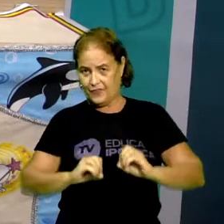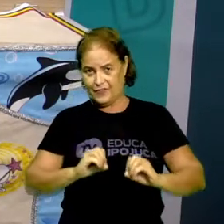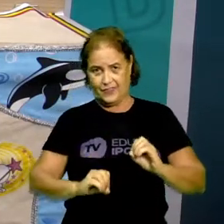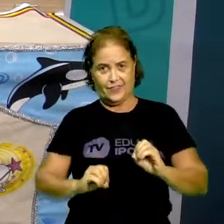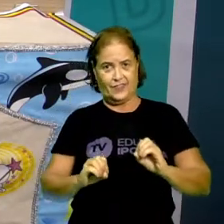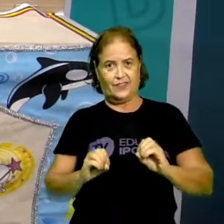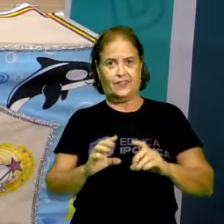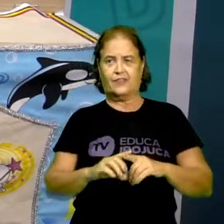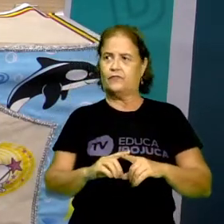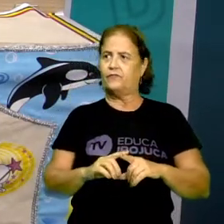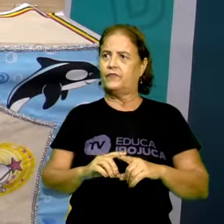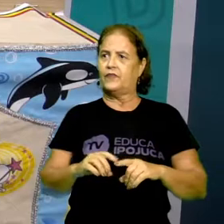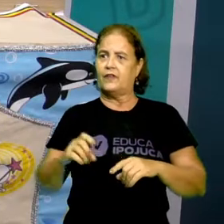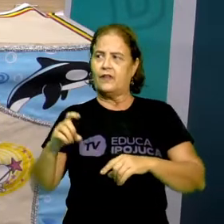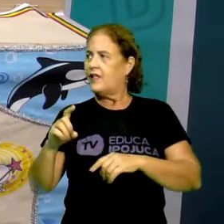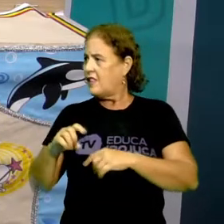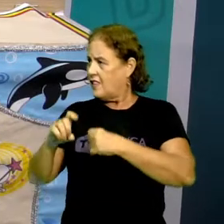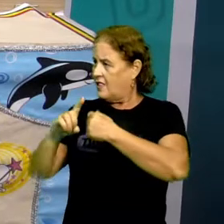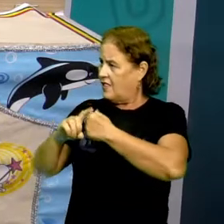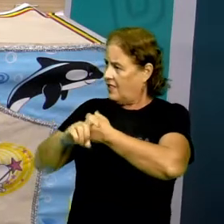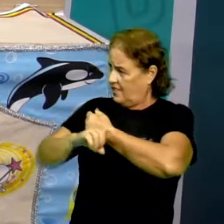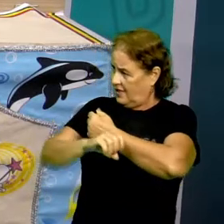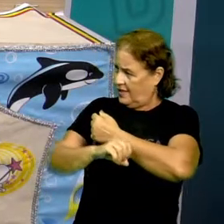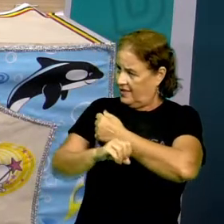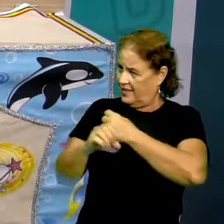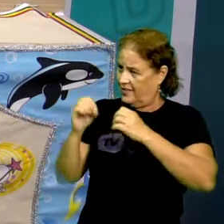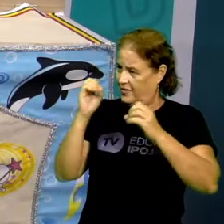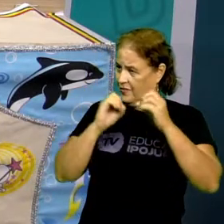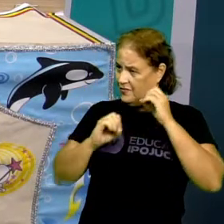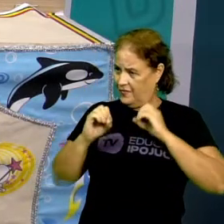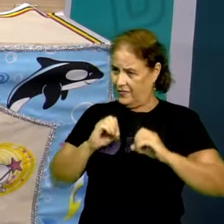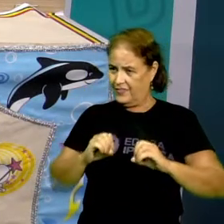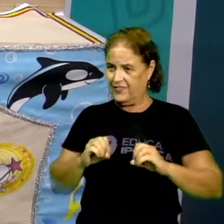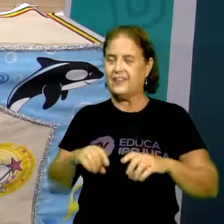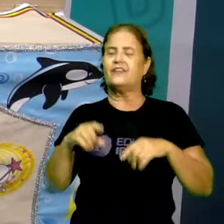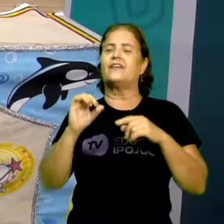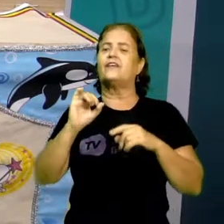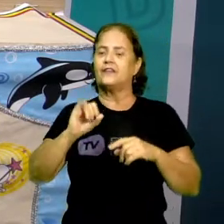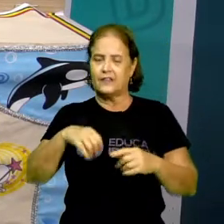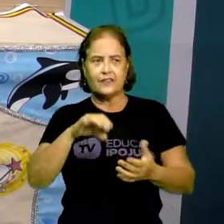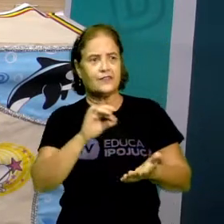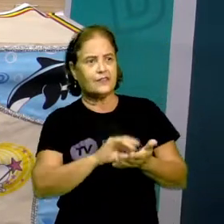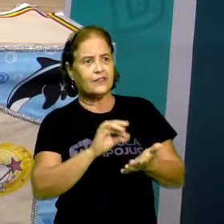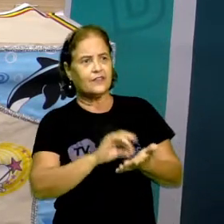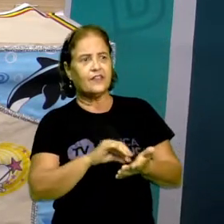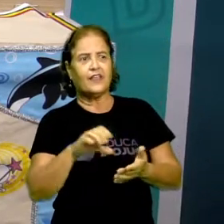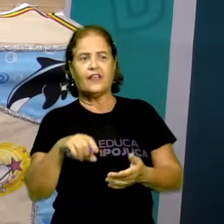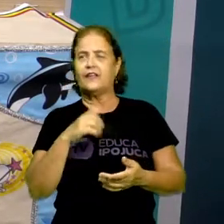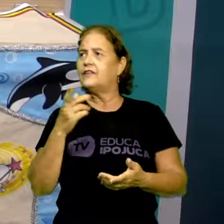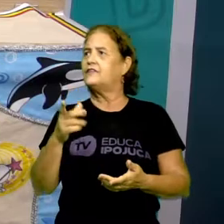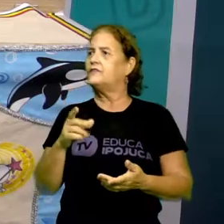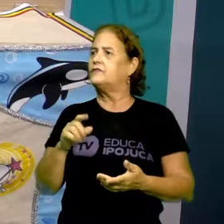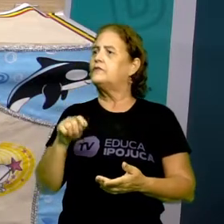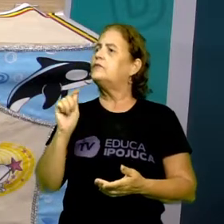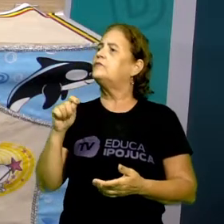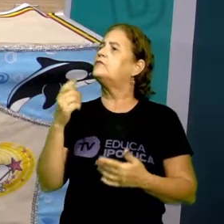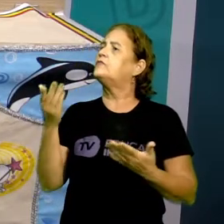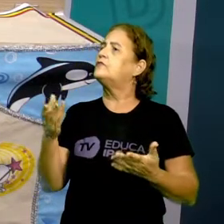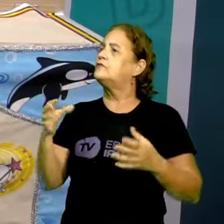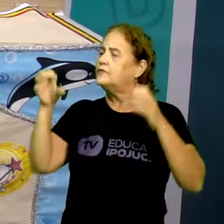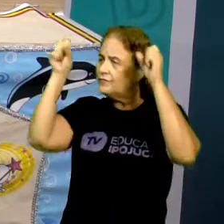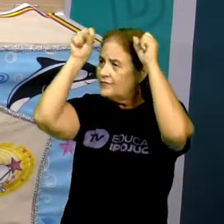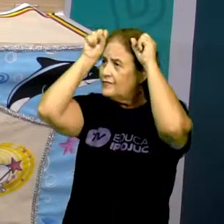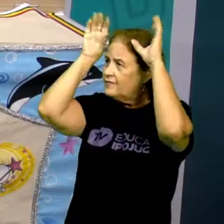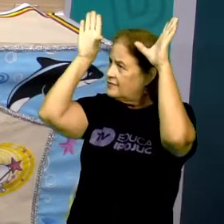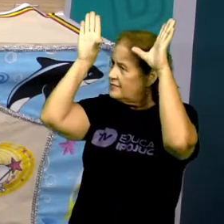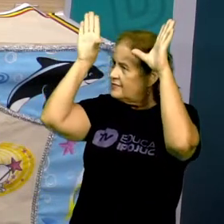mesmo! Ah! E tia Lê trouxe! O que foi, Leiturinha? Agora sim!